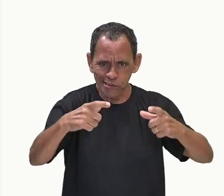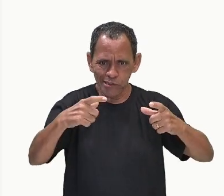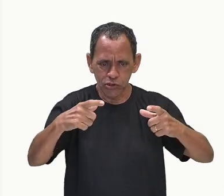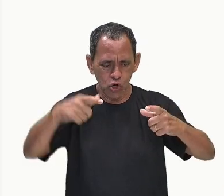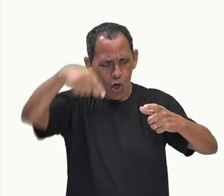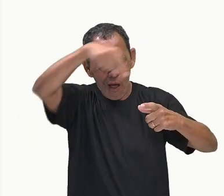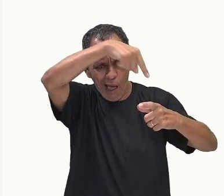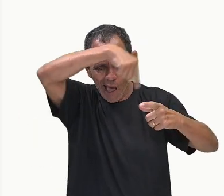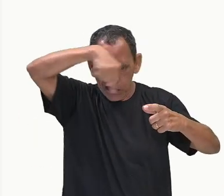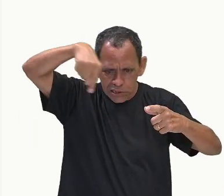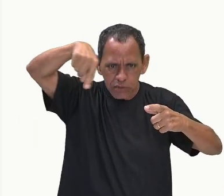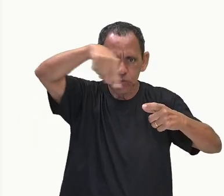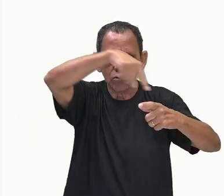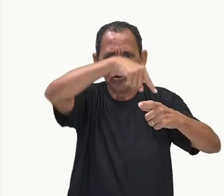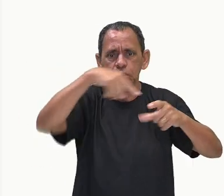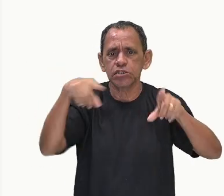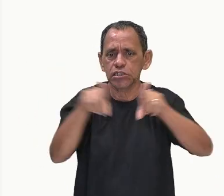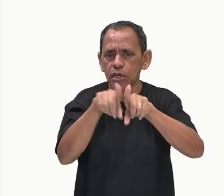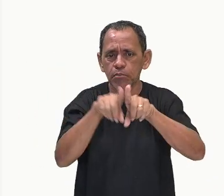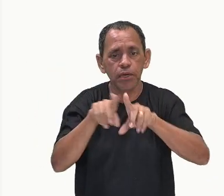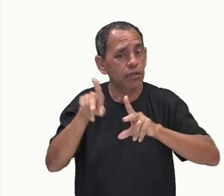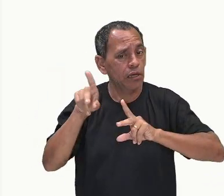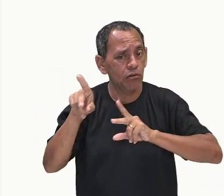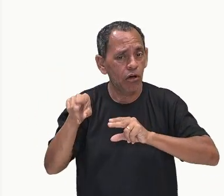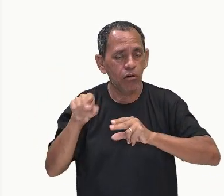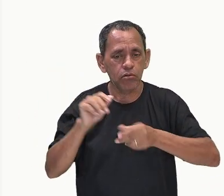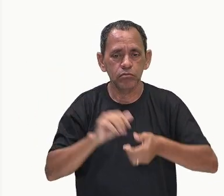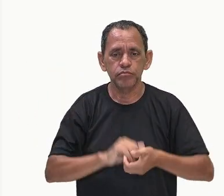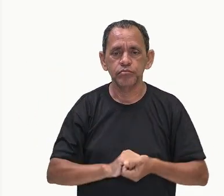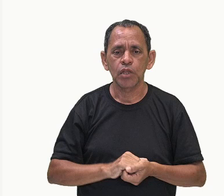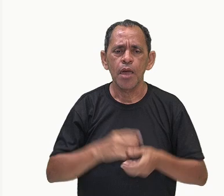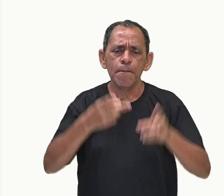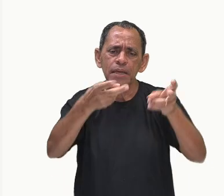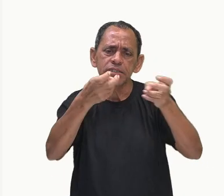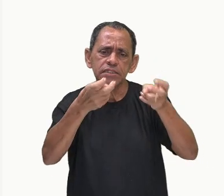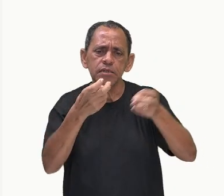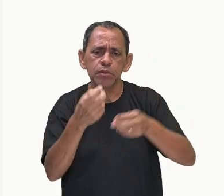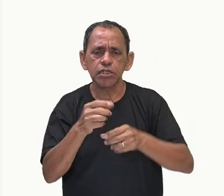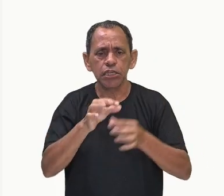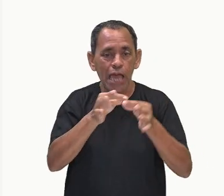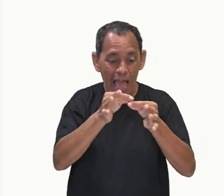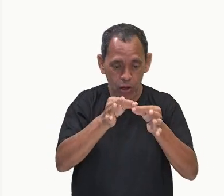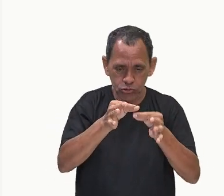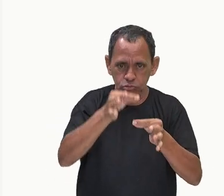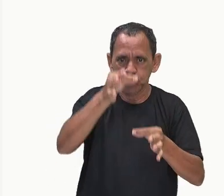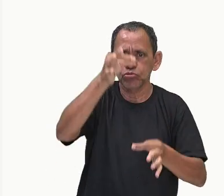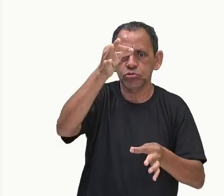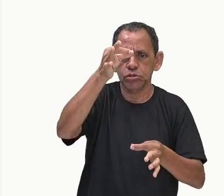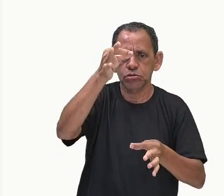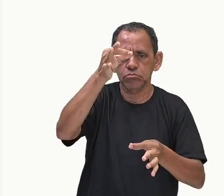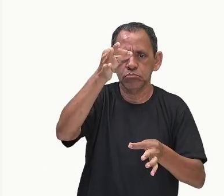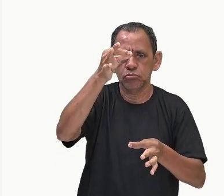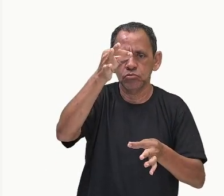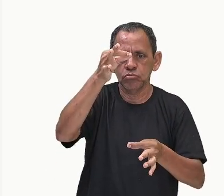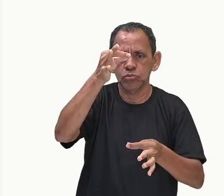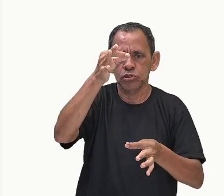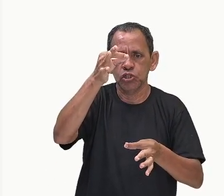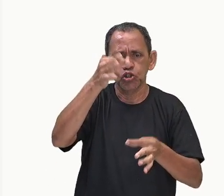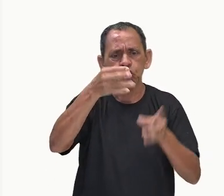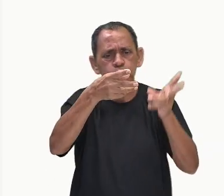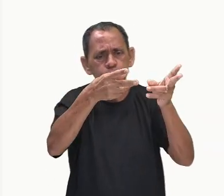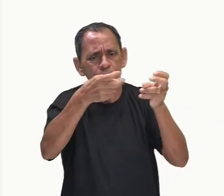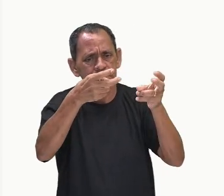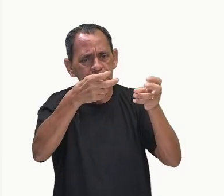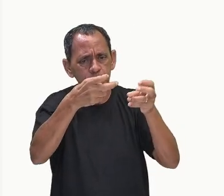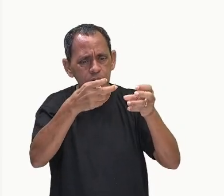na nossa imagem, ó, essa altura que a gente vê no cilindro é